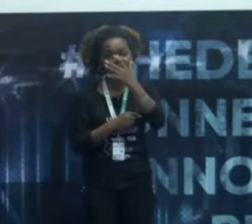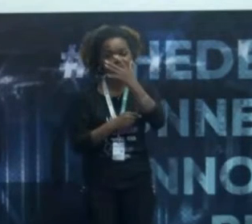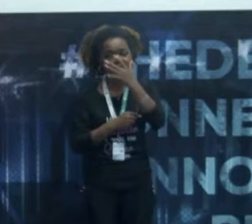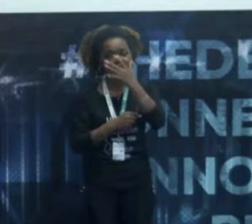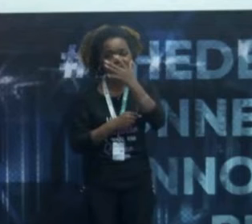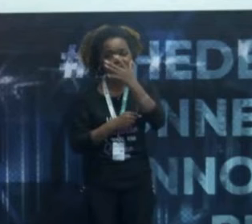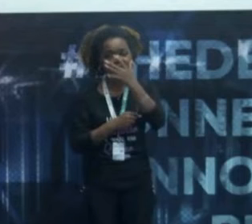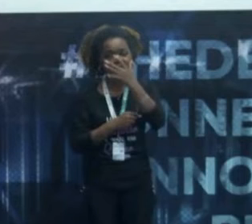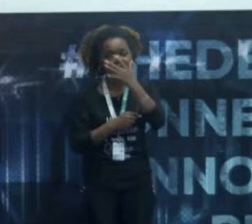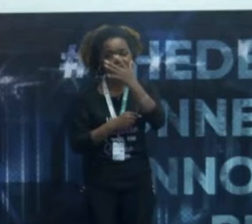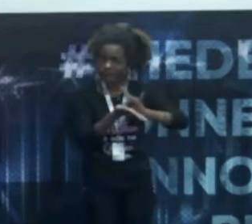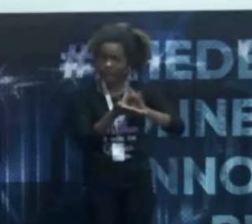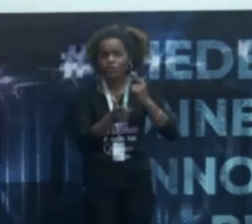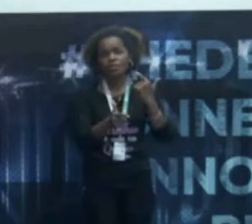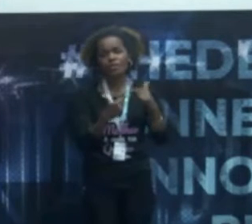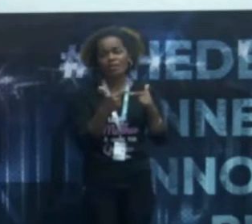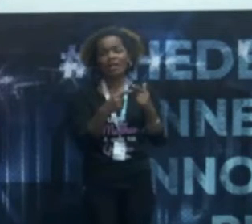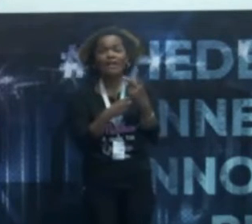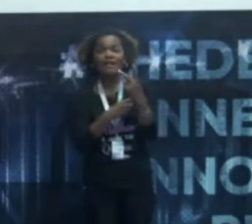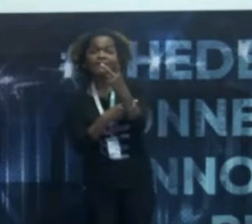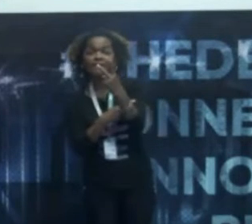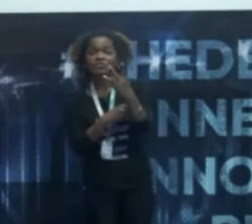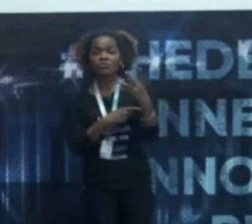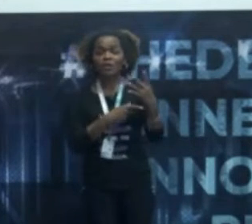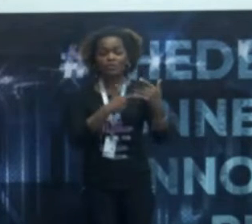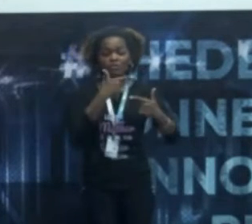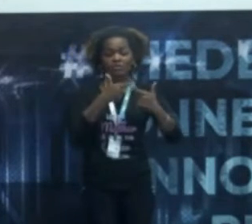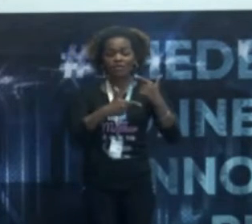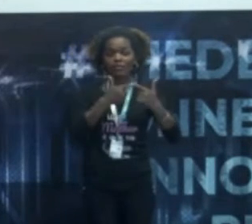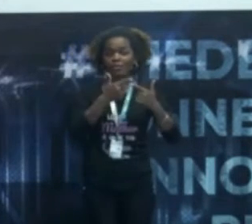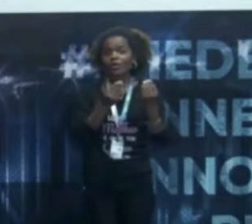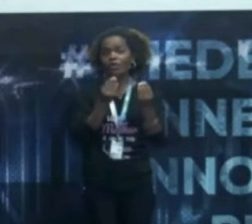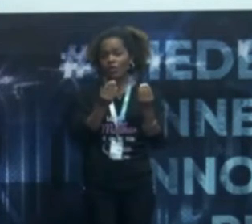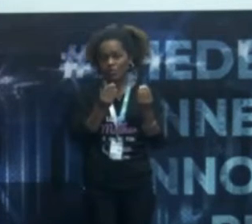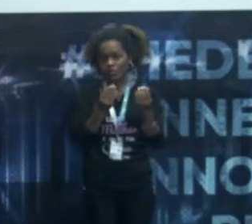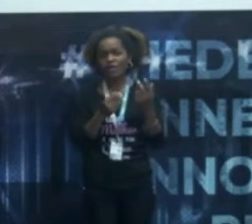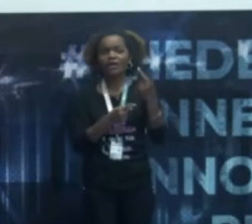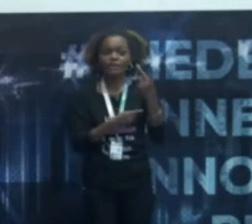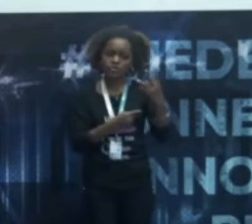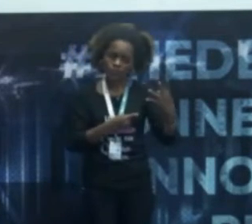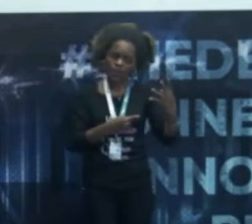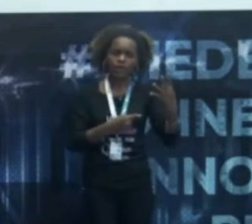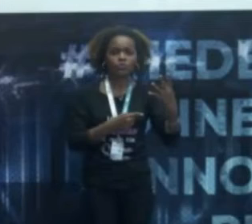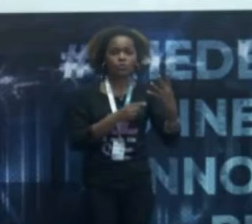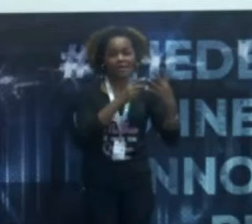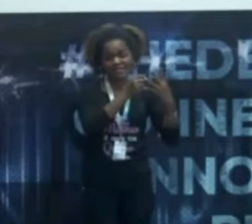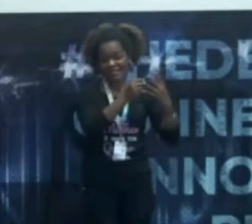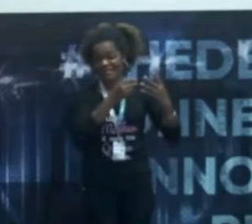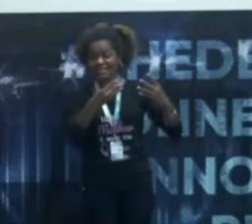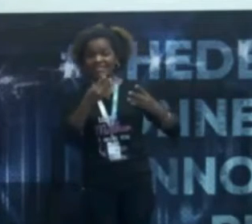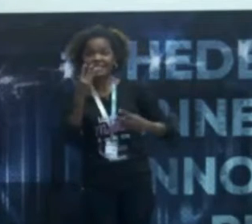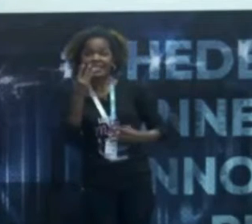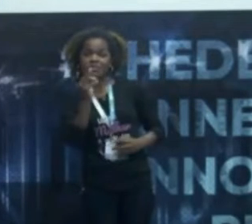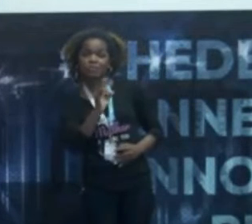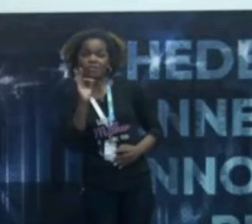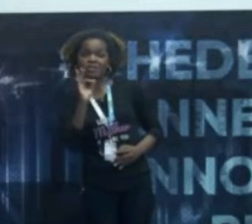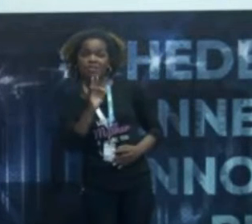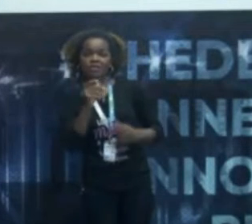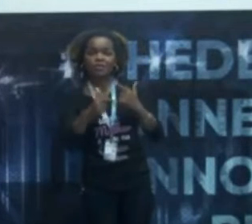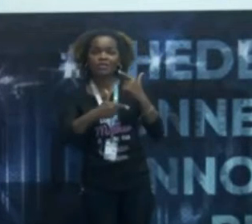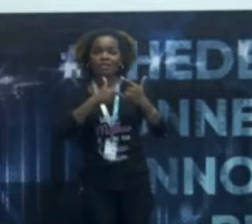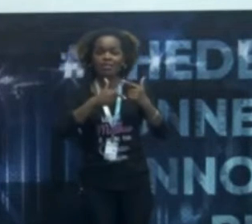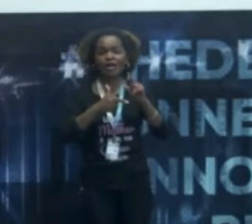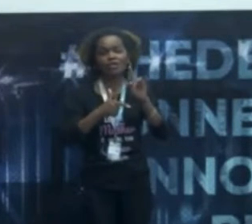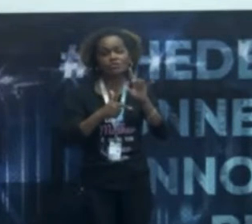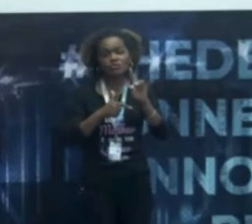fato. 24% delas trabalham, mas desses 24, 3% só trabalham em emprego